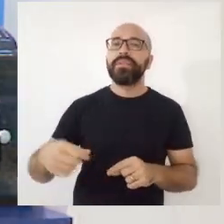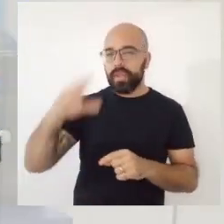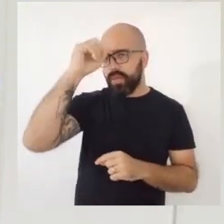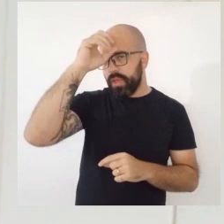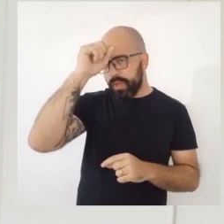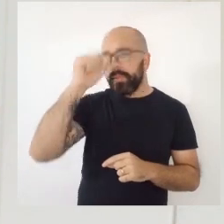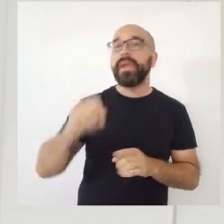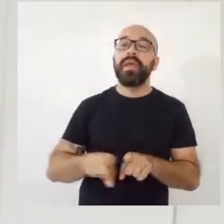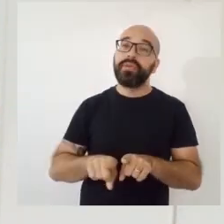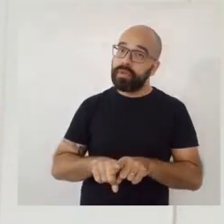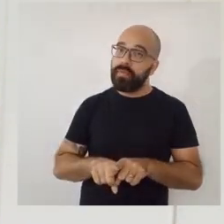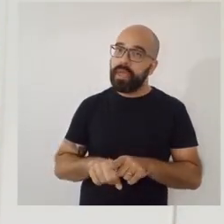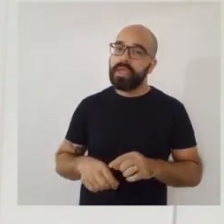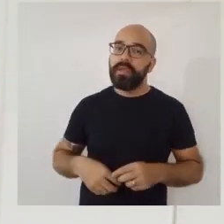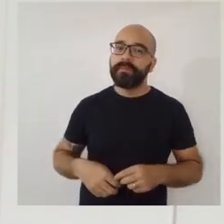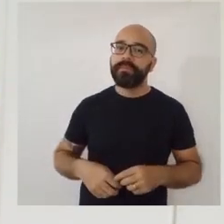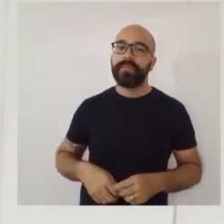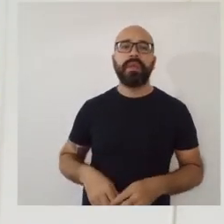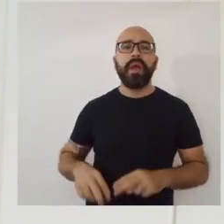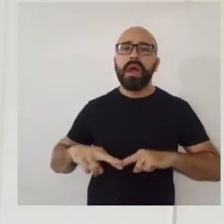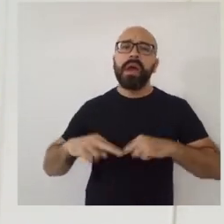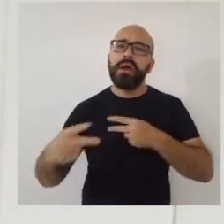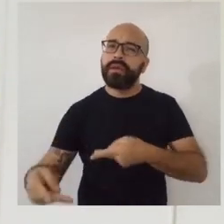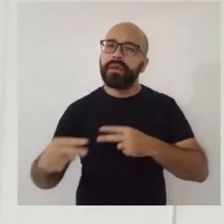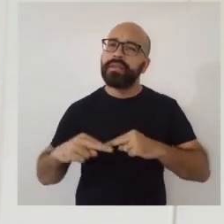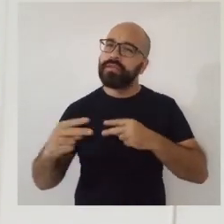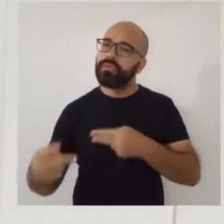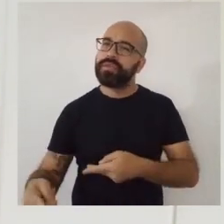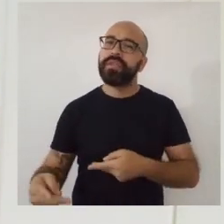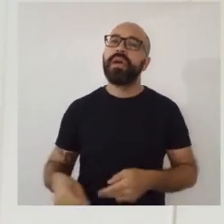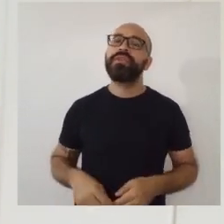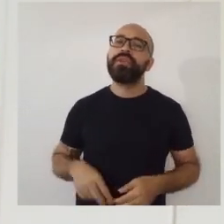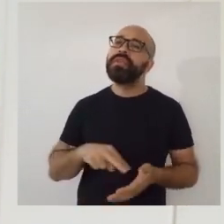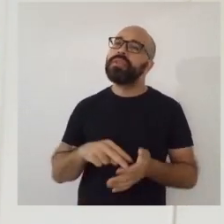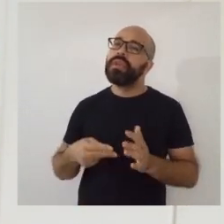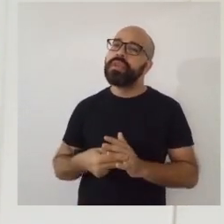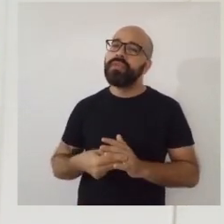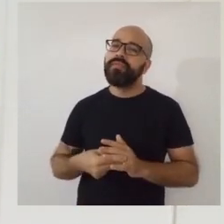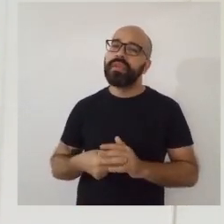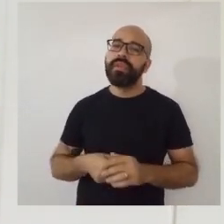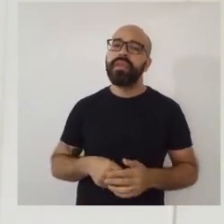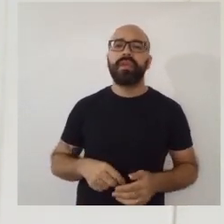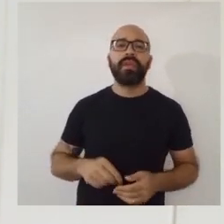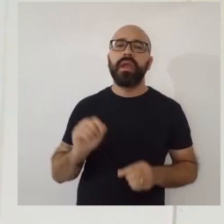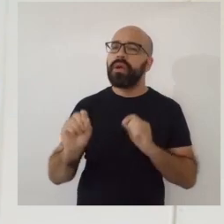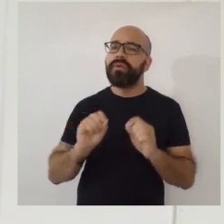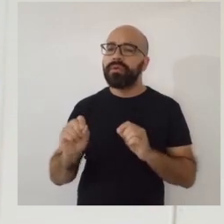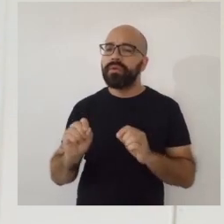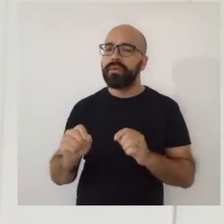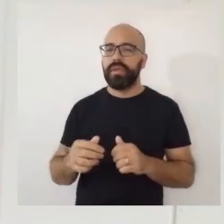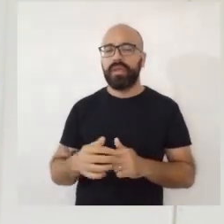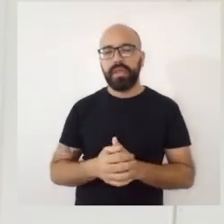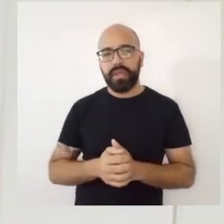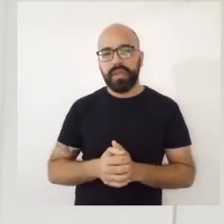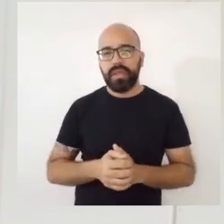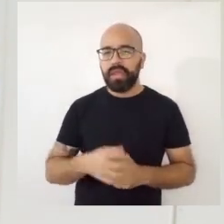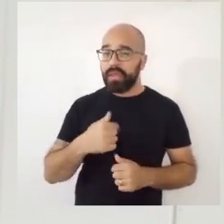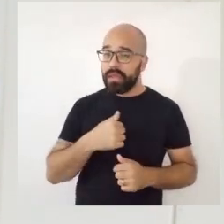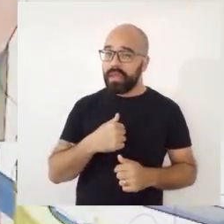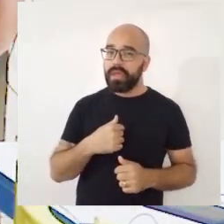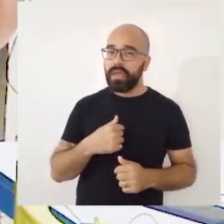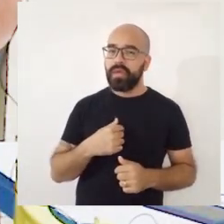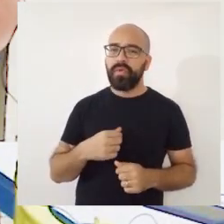aberto. Reciprocidade significa você responder não do jeito que o outro te